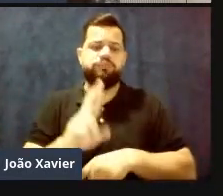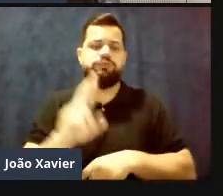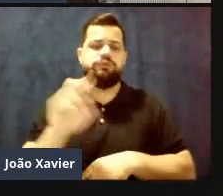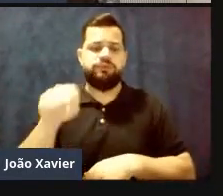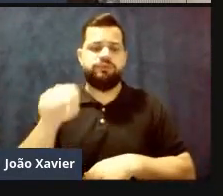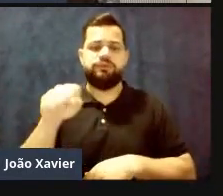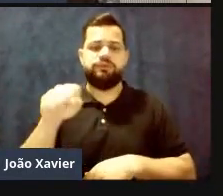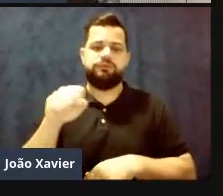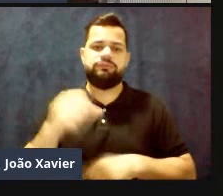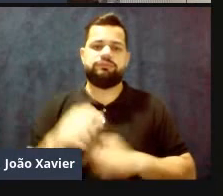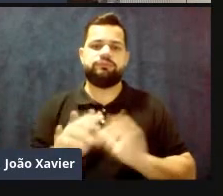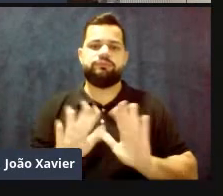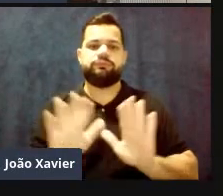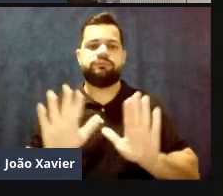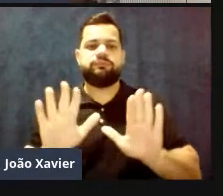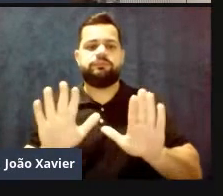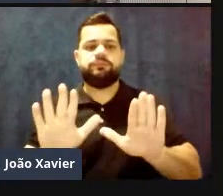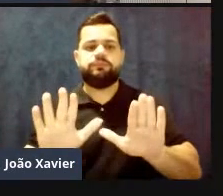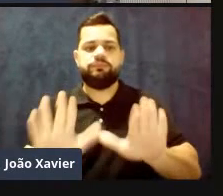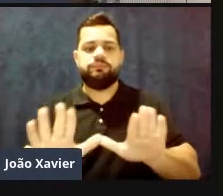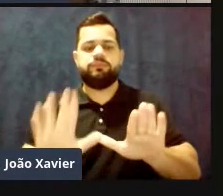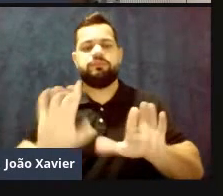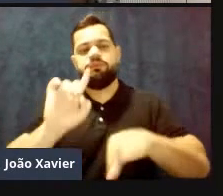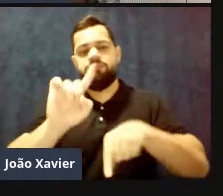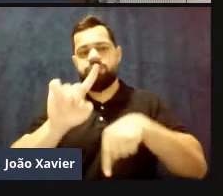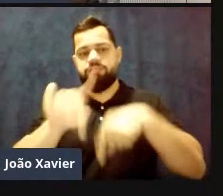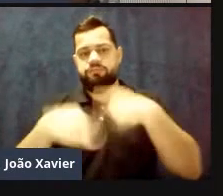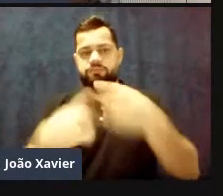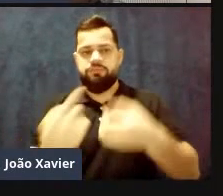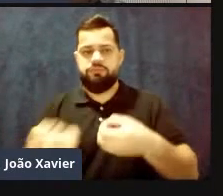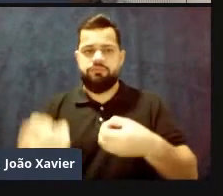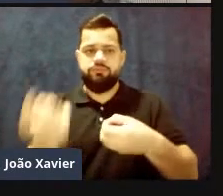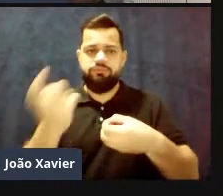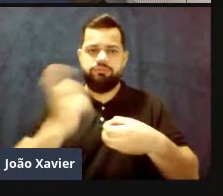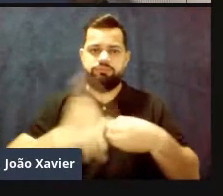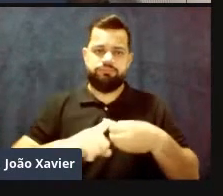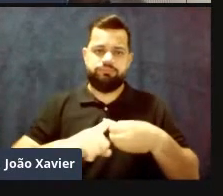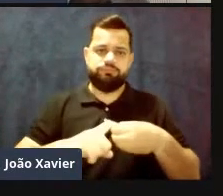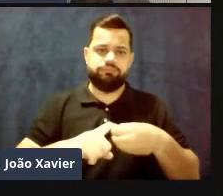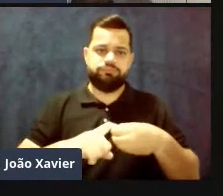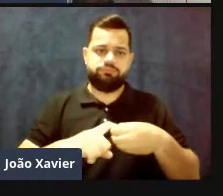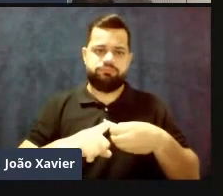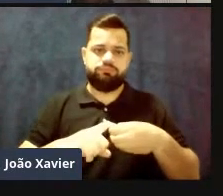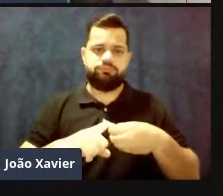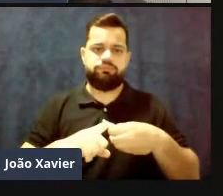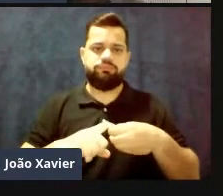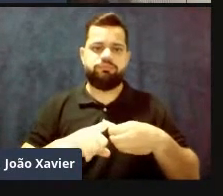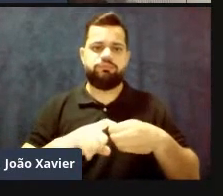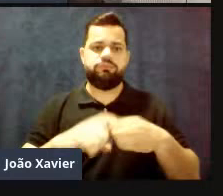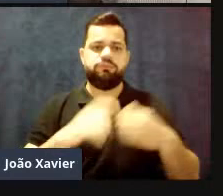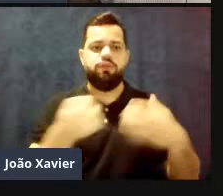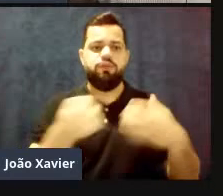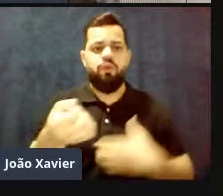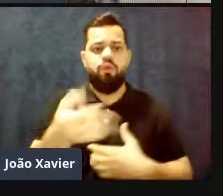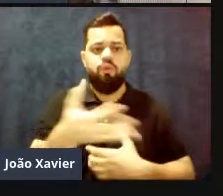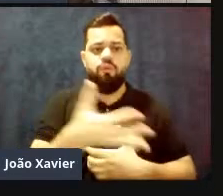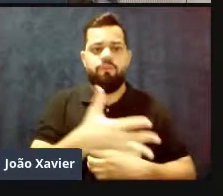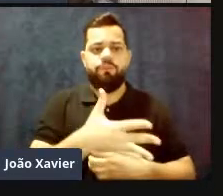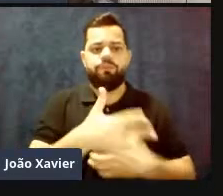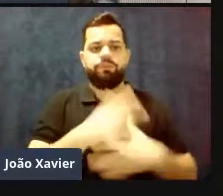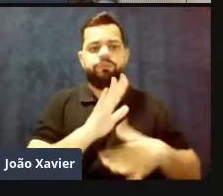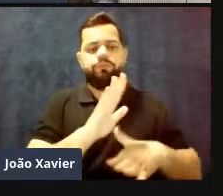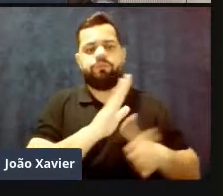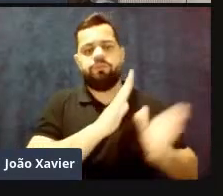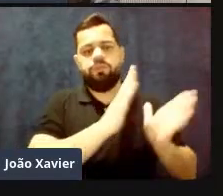Deus. No nosso retorno para a terapia intensiva, a gente se viu num novo cenário. Quando passou o meu período de afastamento,